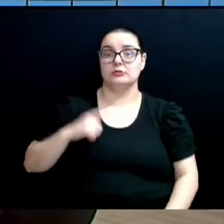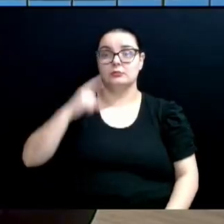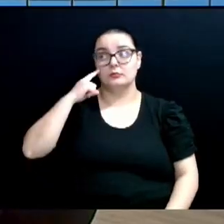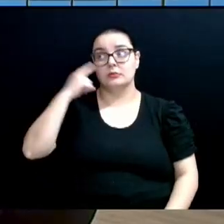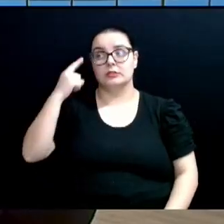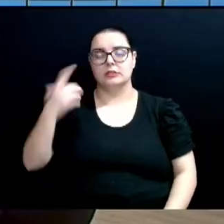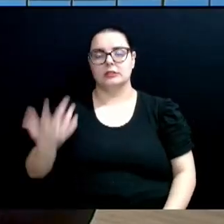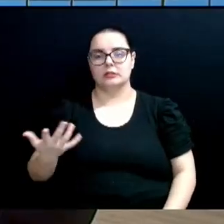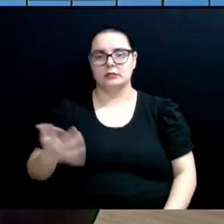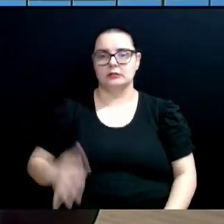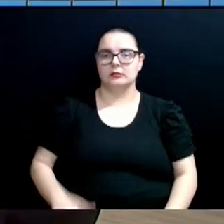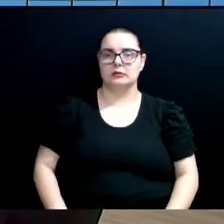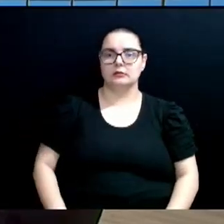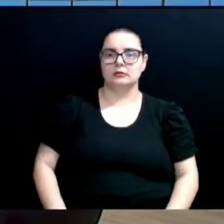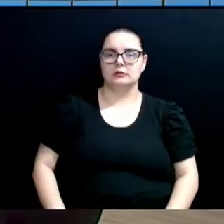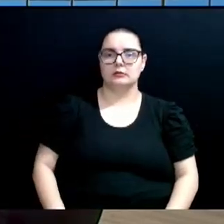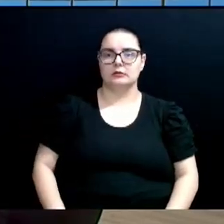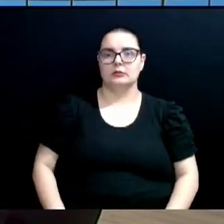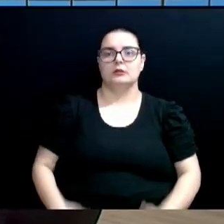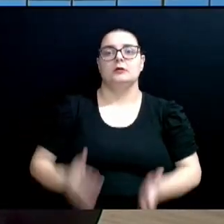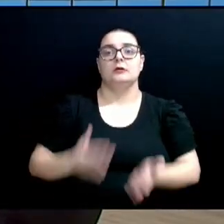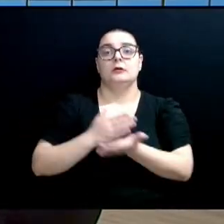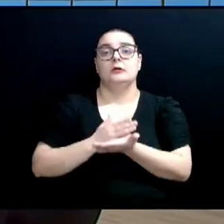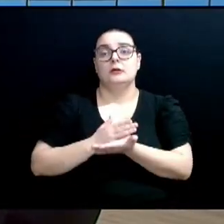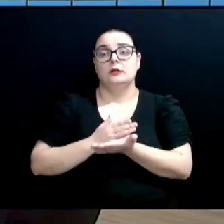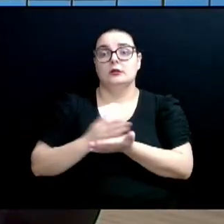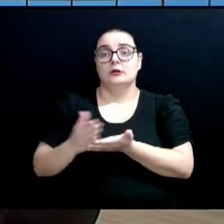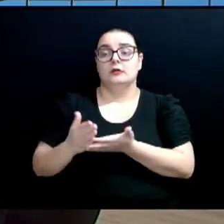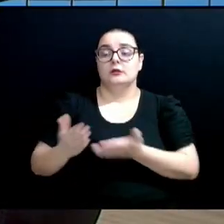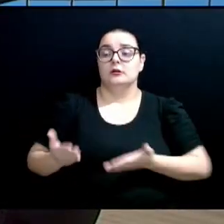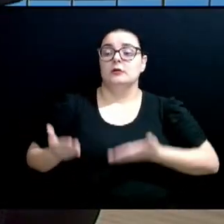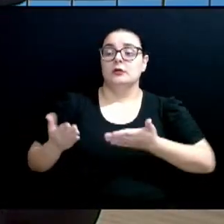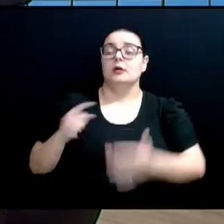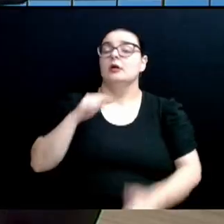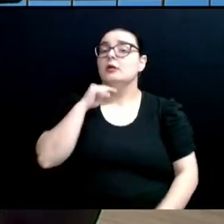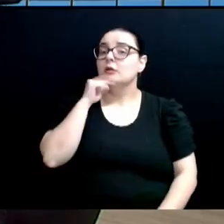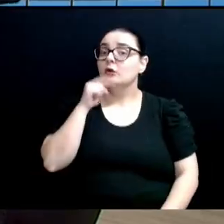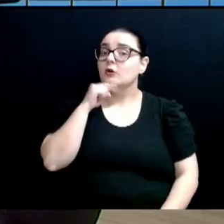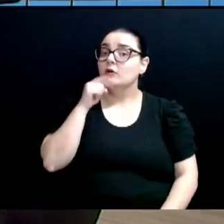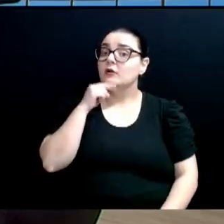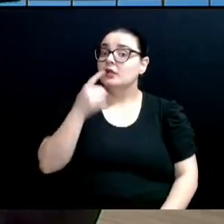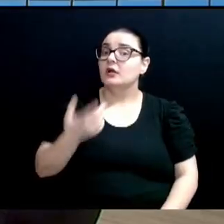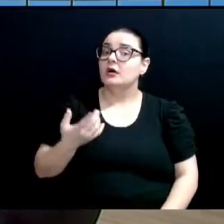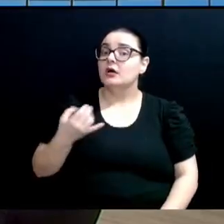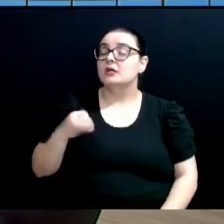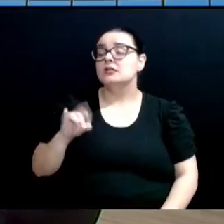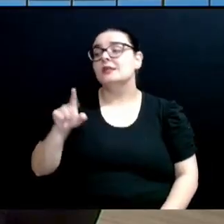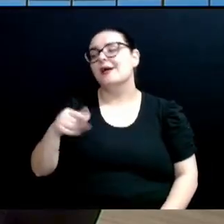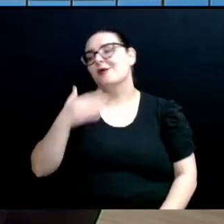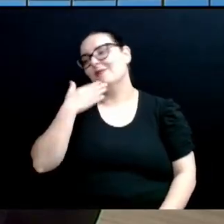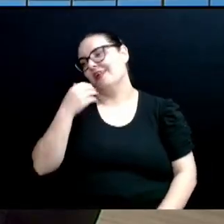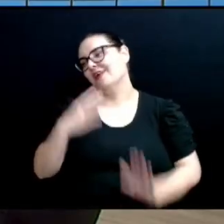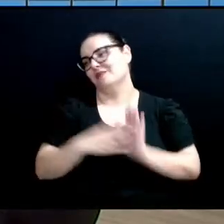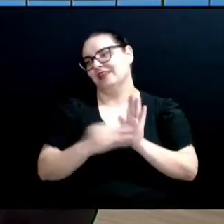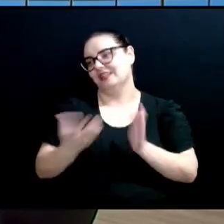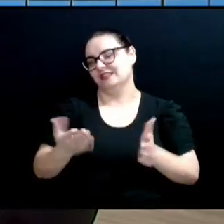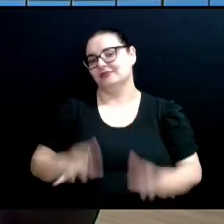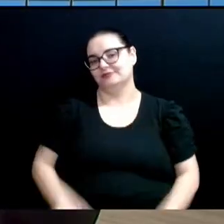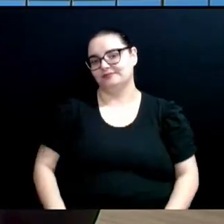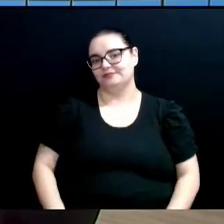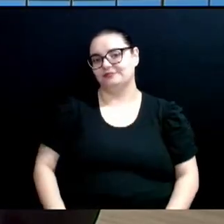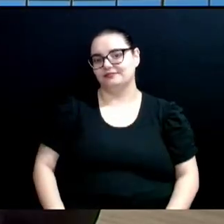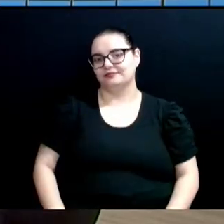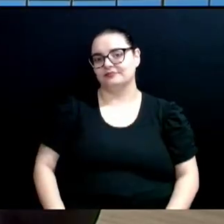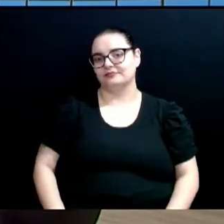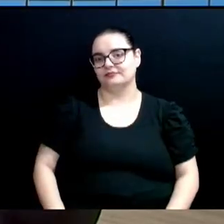você começa a colocar em dúvidas se é o melhor modelo. E o meu modo